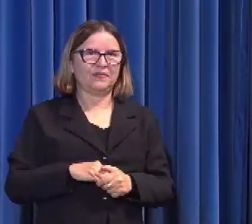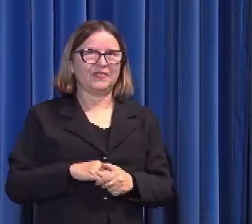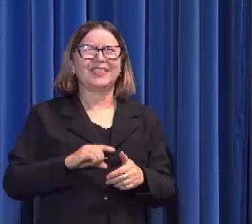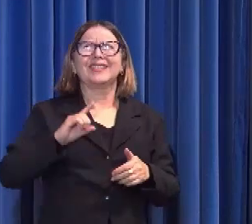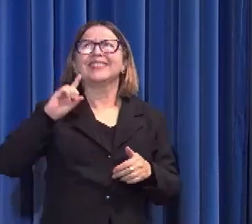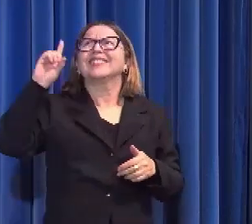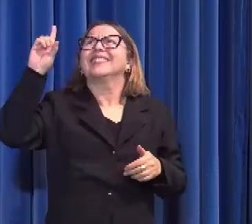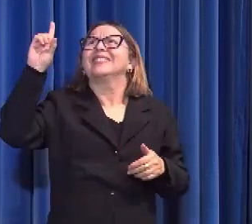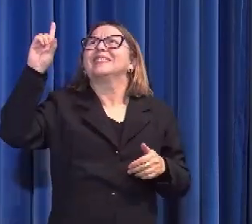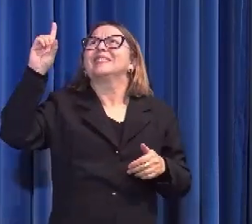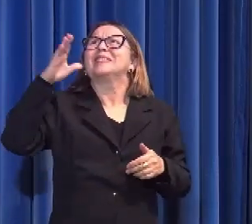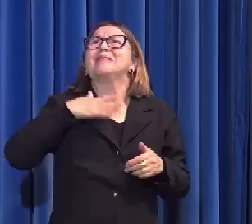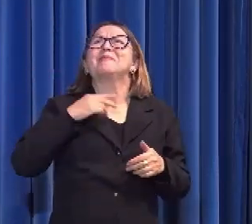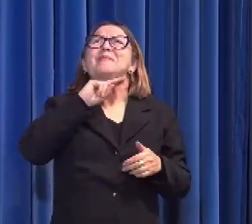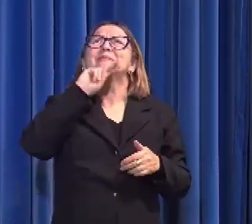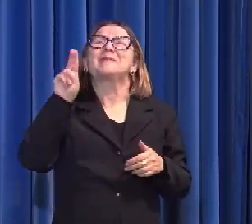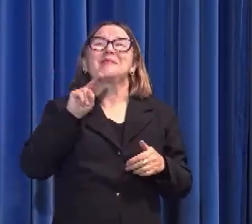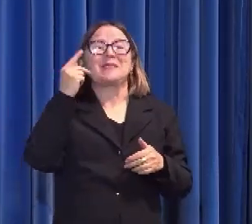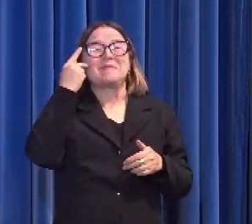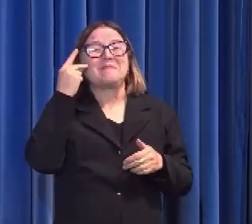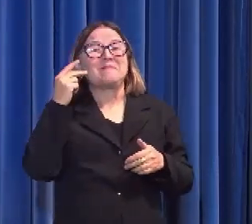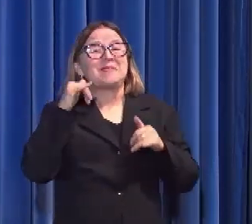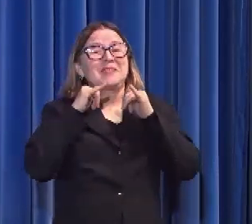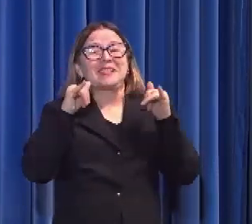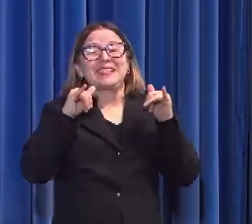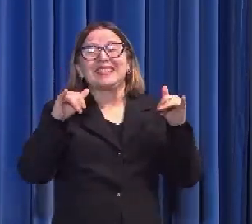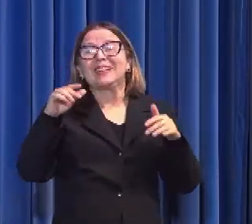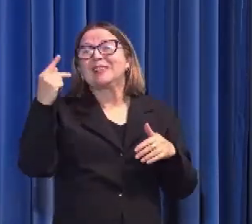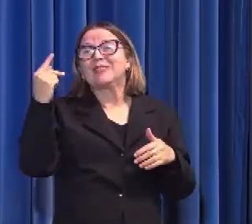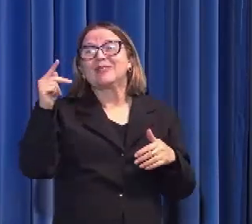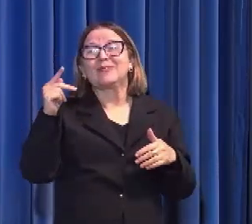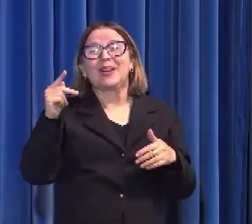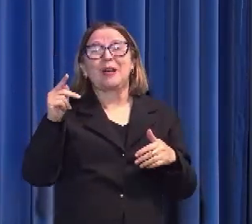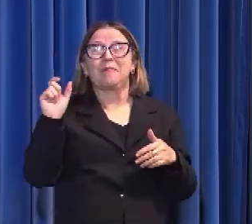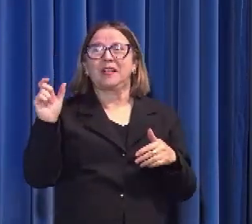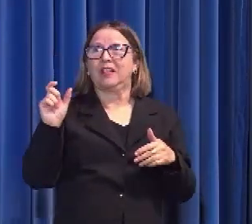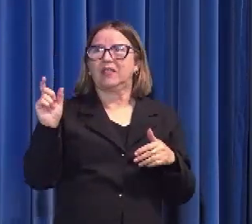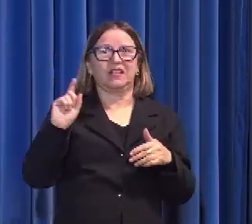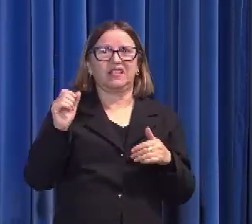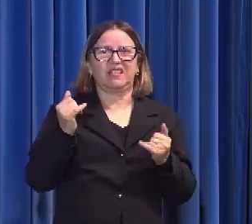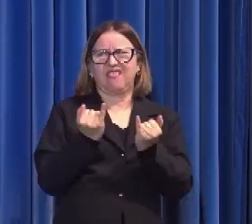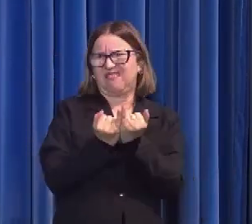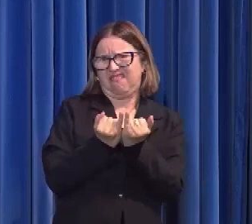seu miojo para pregar a tua palavra não para fazer fofoca